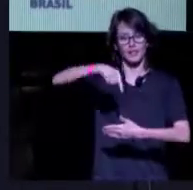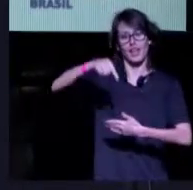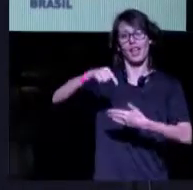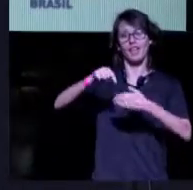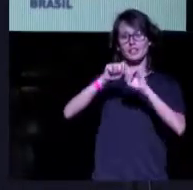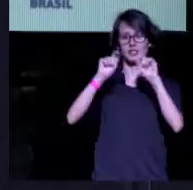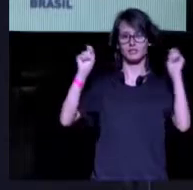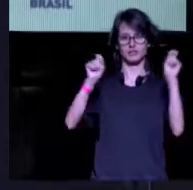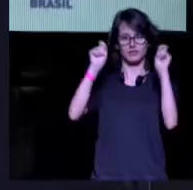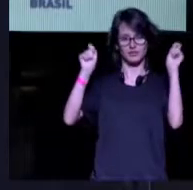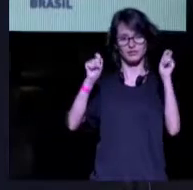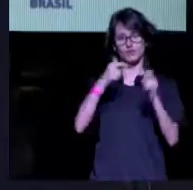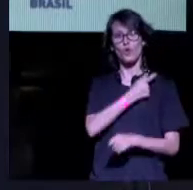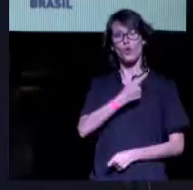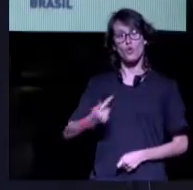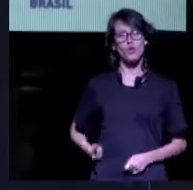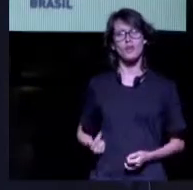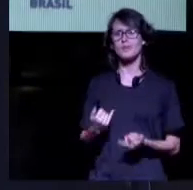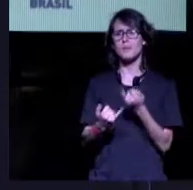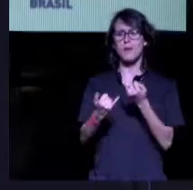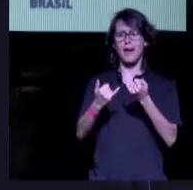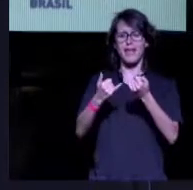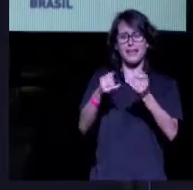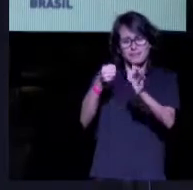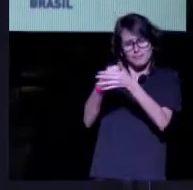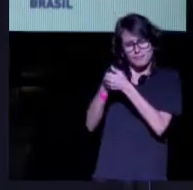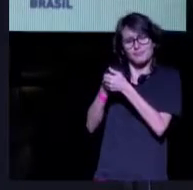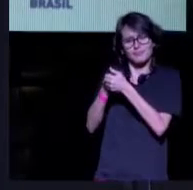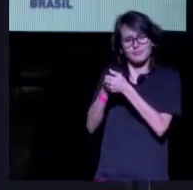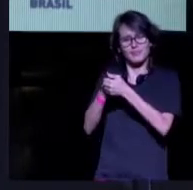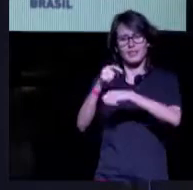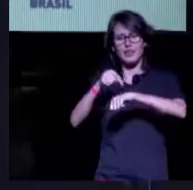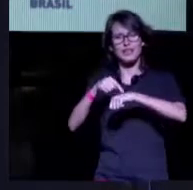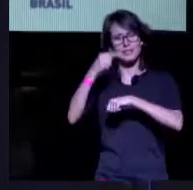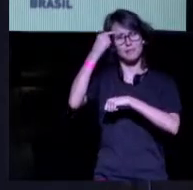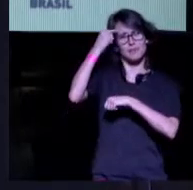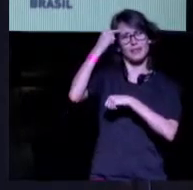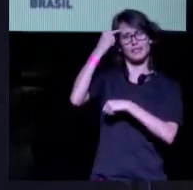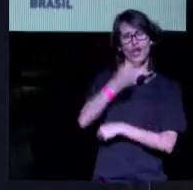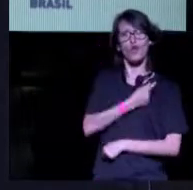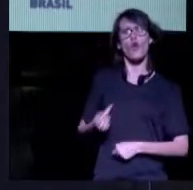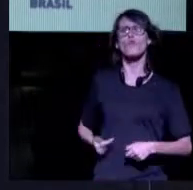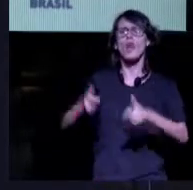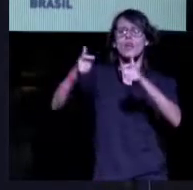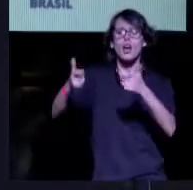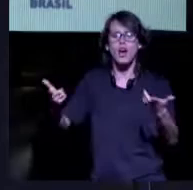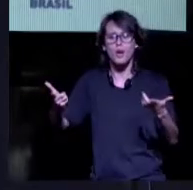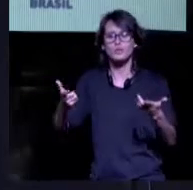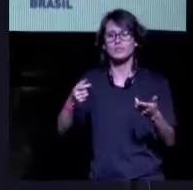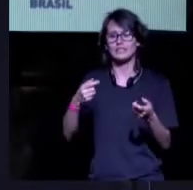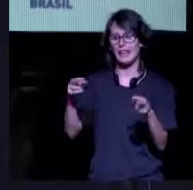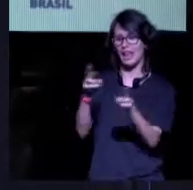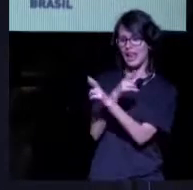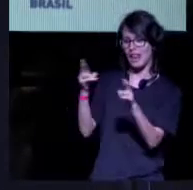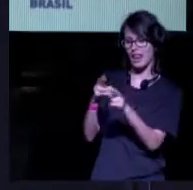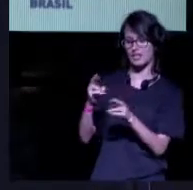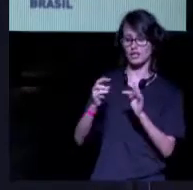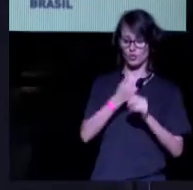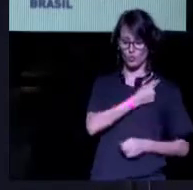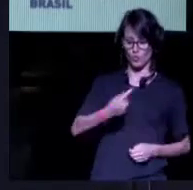é o governo ele tem um papel quase invisível na hora quando a gente relaciona ele com um inovações sociais